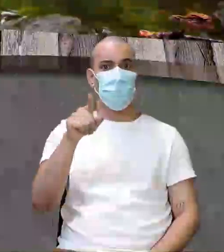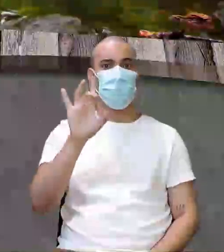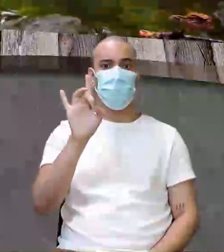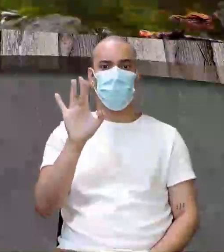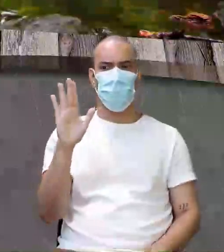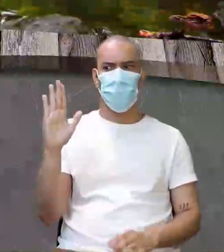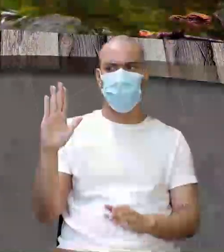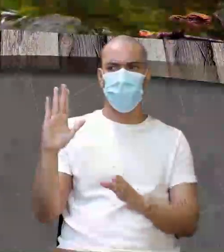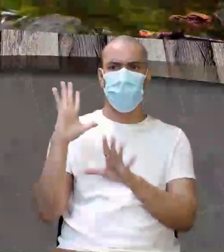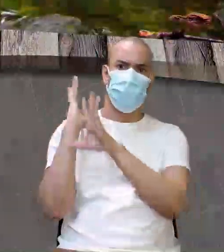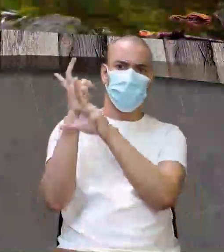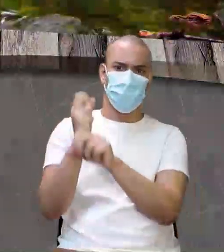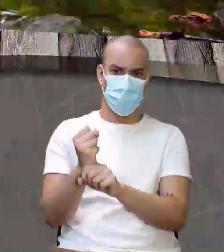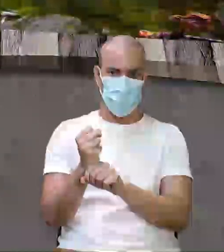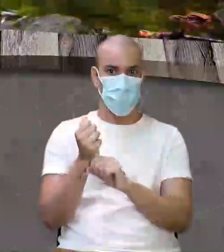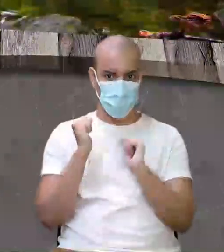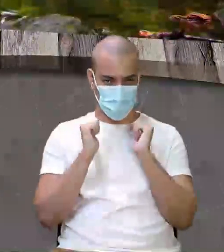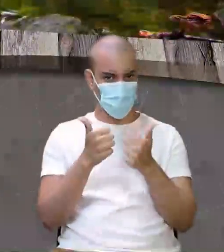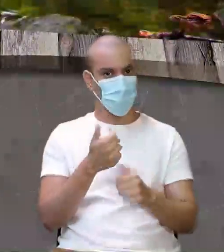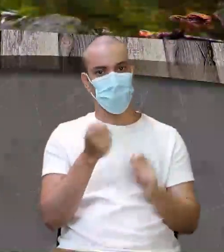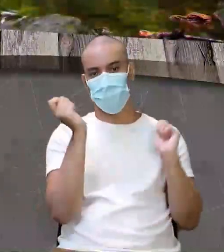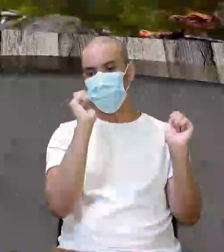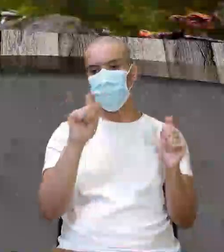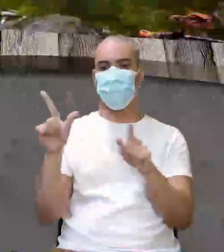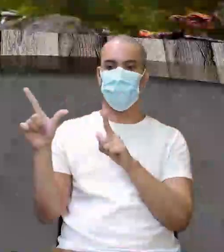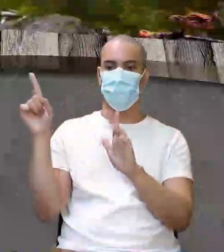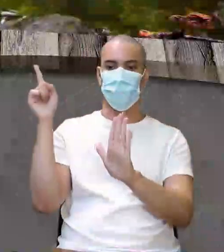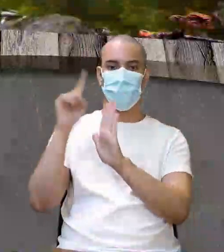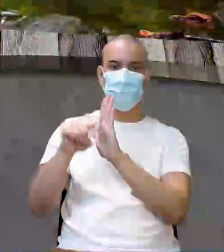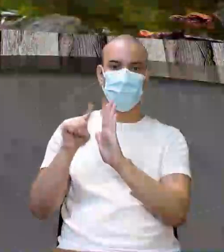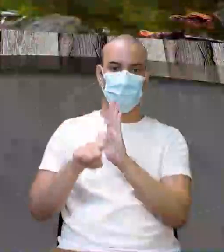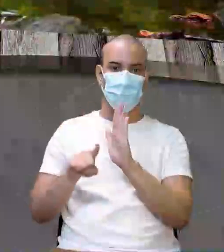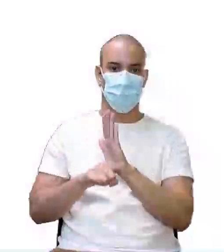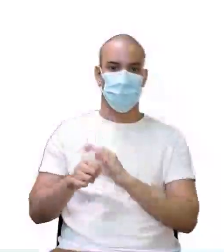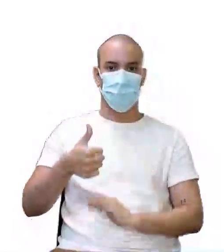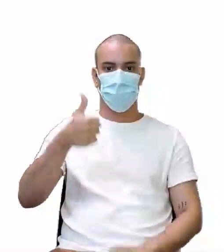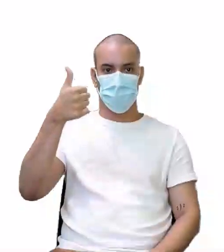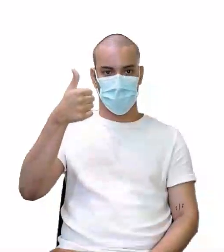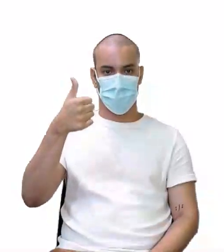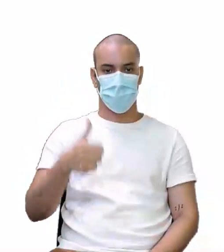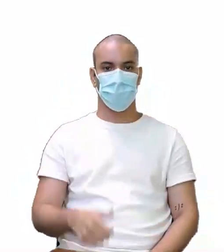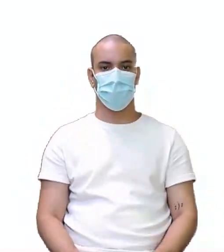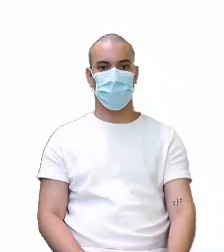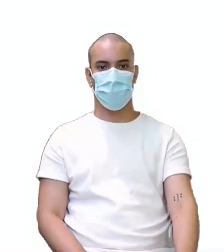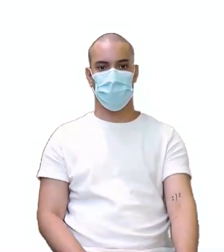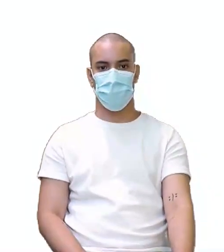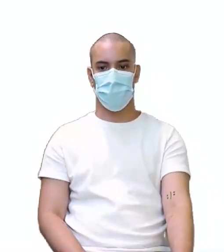algumas situações. Mas vamos lá, joga na tela a nossa atividade, questão número 1.